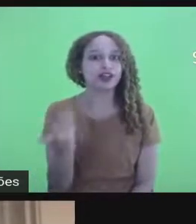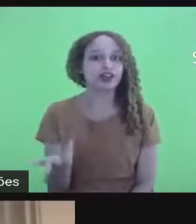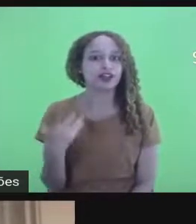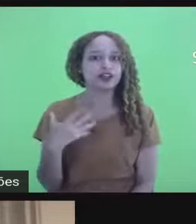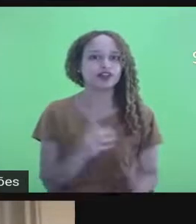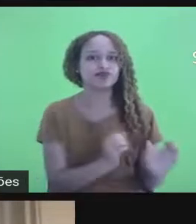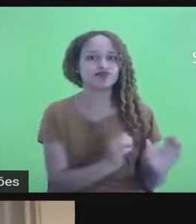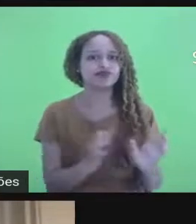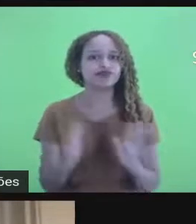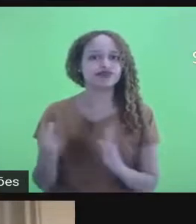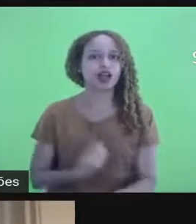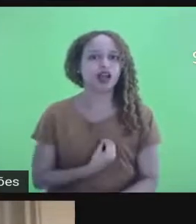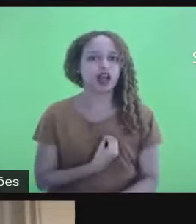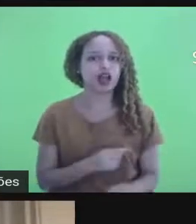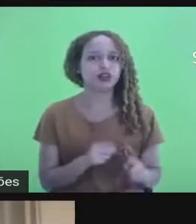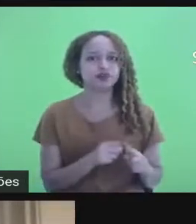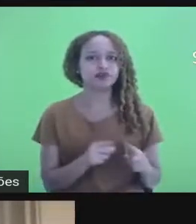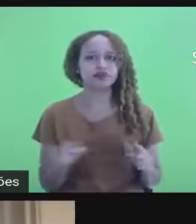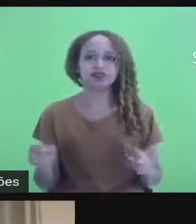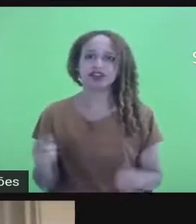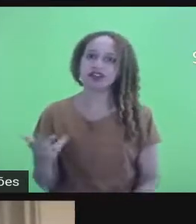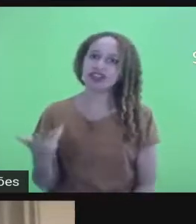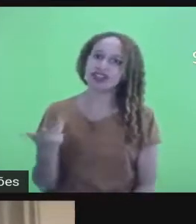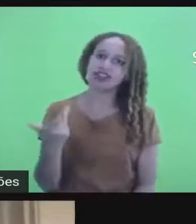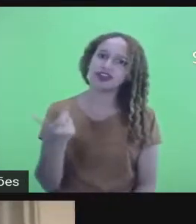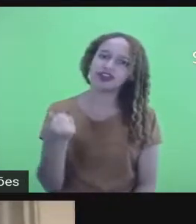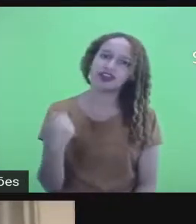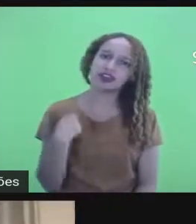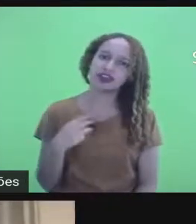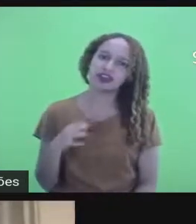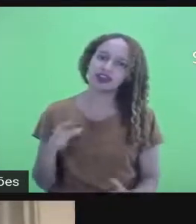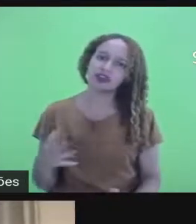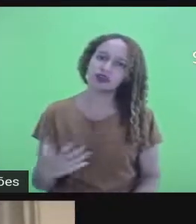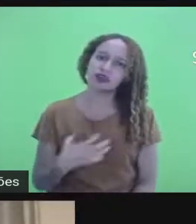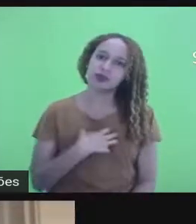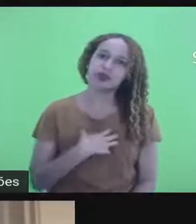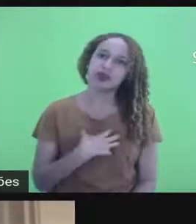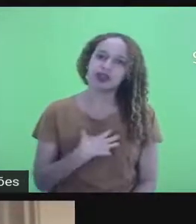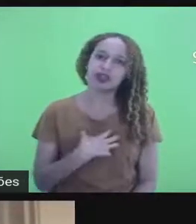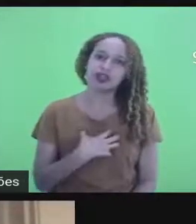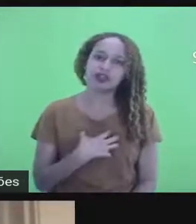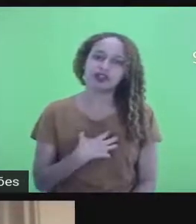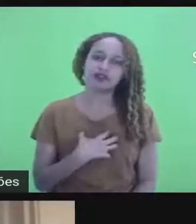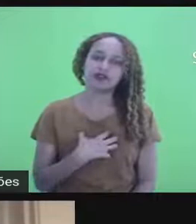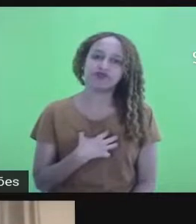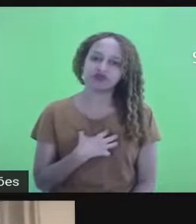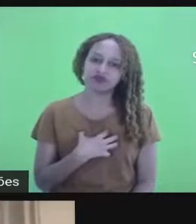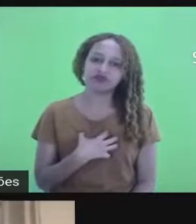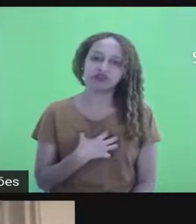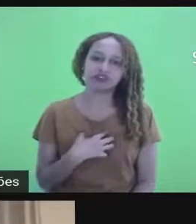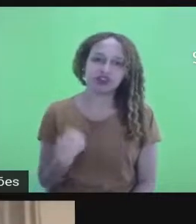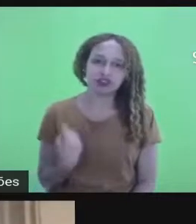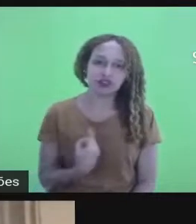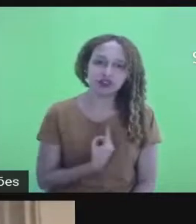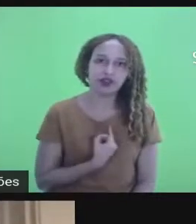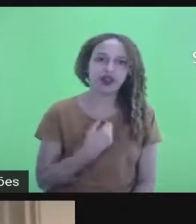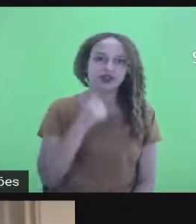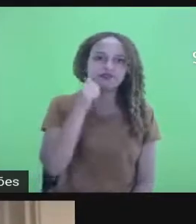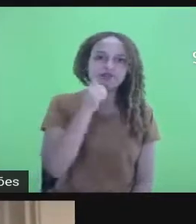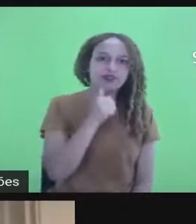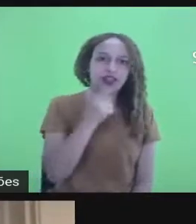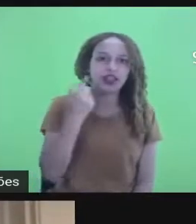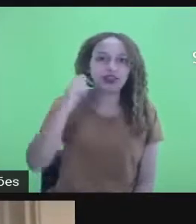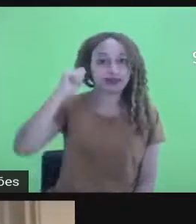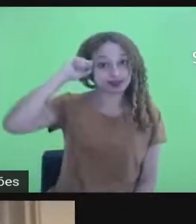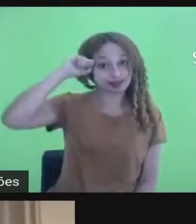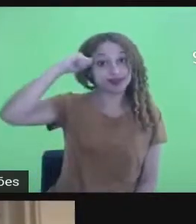trajetória que nos encontra, né, nos toca em muitos pontos, nós, enquanto mulheres